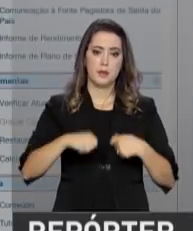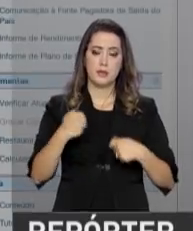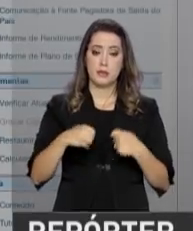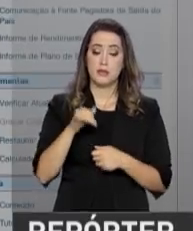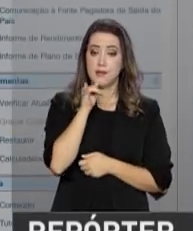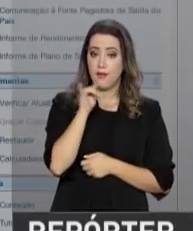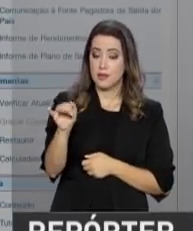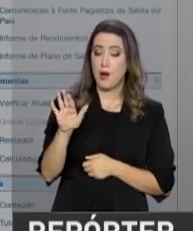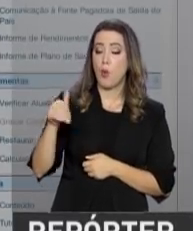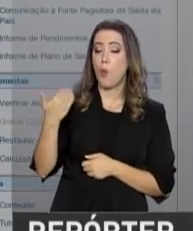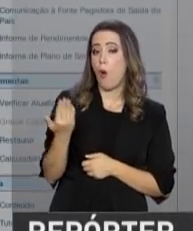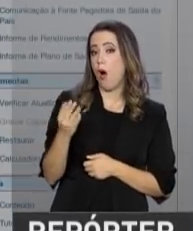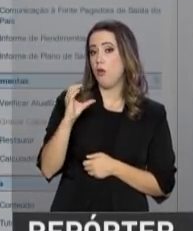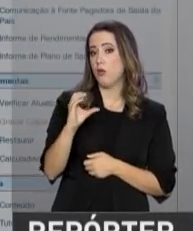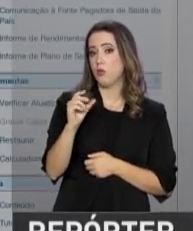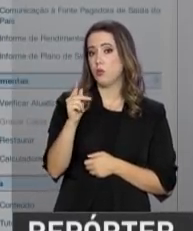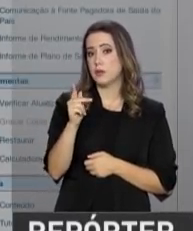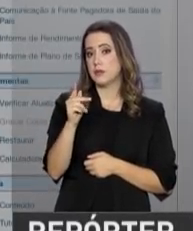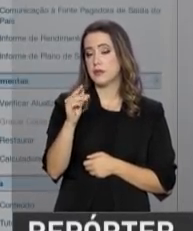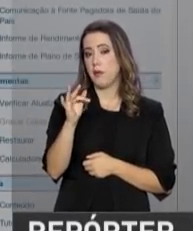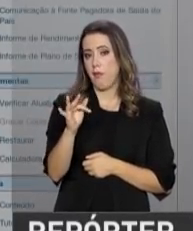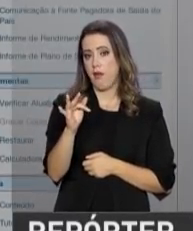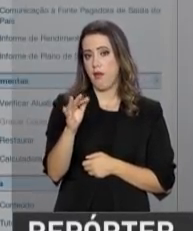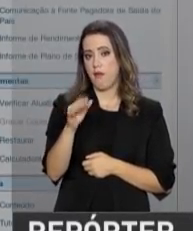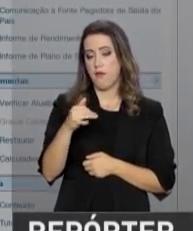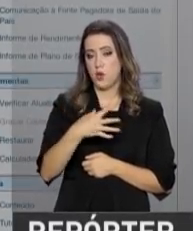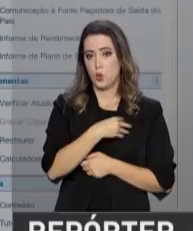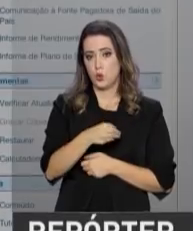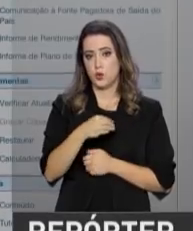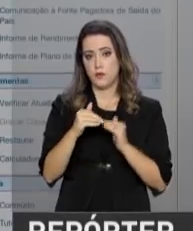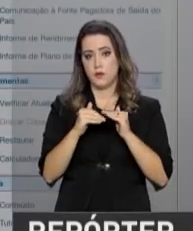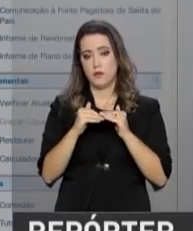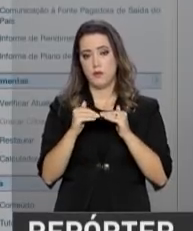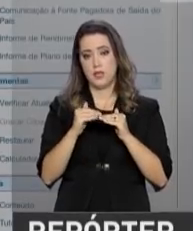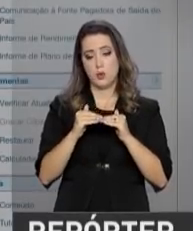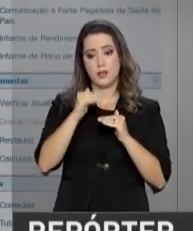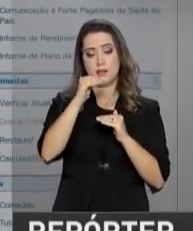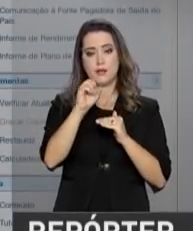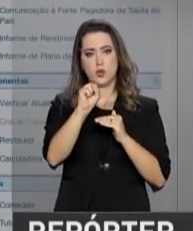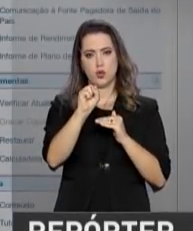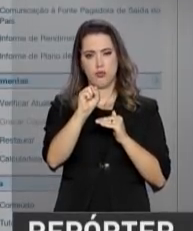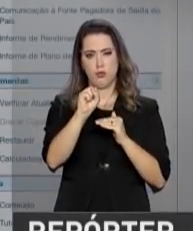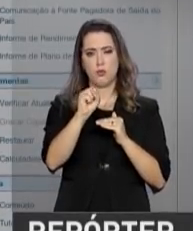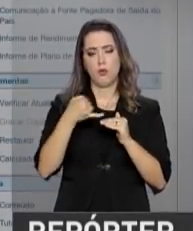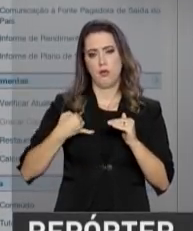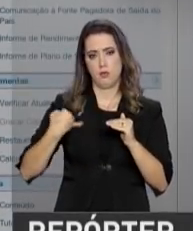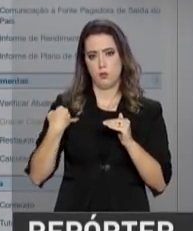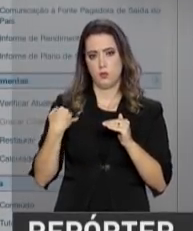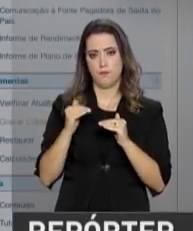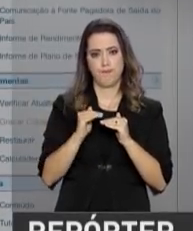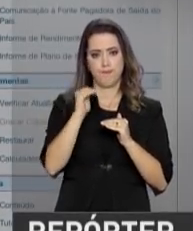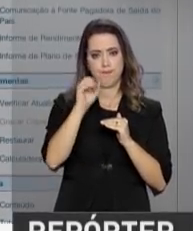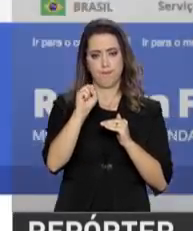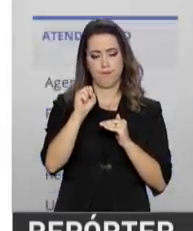obrigatoriedade de informar o CPF de dependentes com 8 anos ou mais. Há também novos campos para informações relacionadas a alguns tipos de